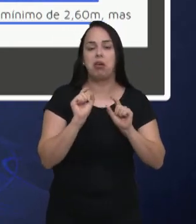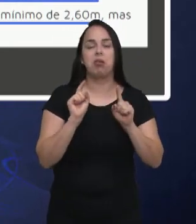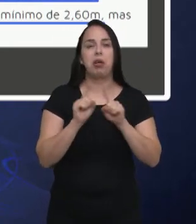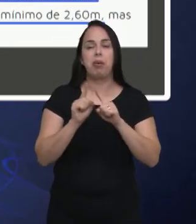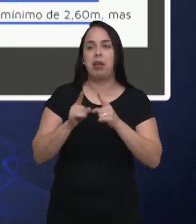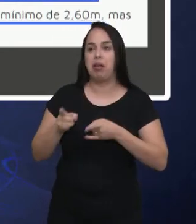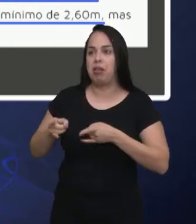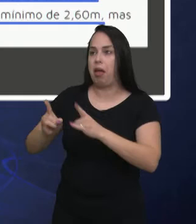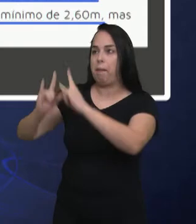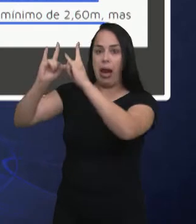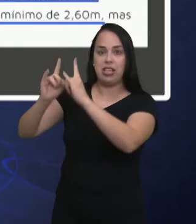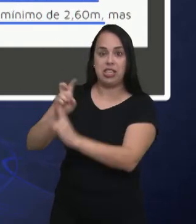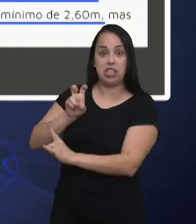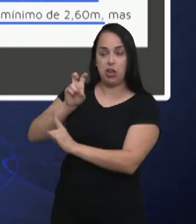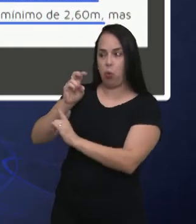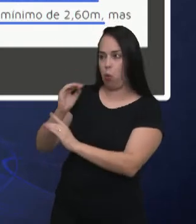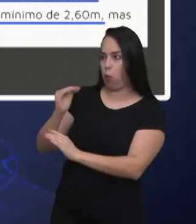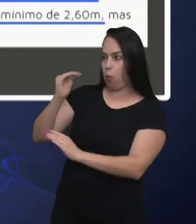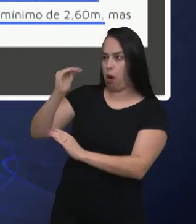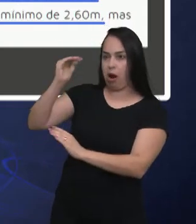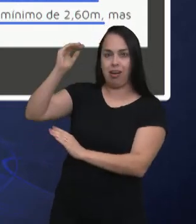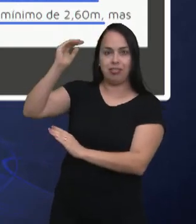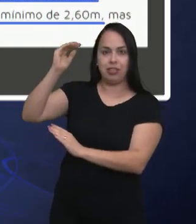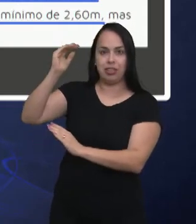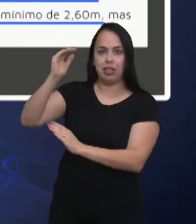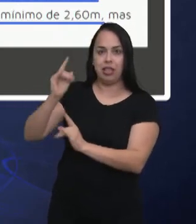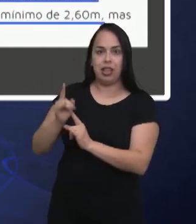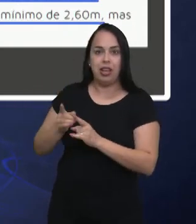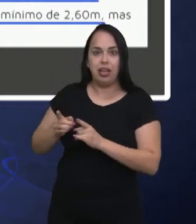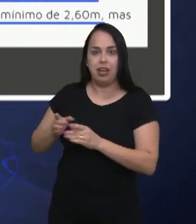de 5 andares sem elevador.